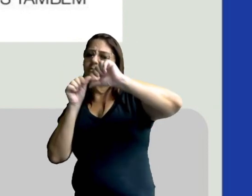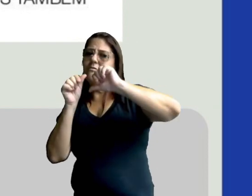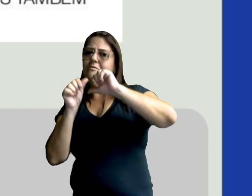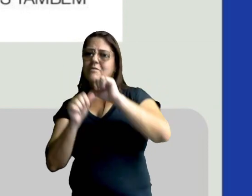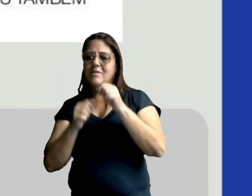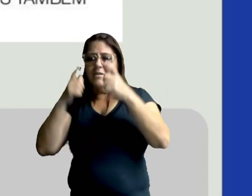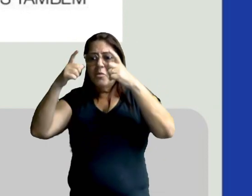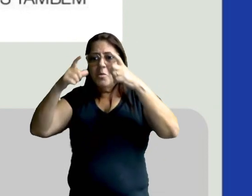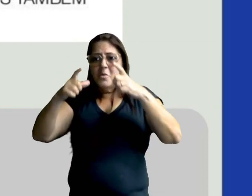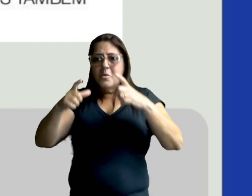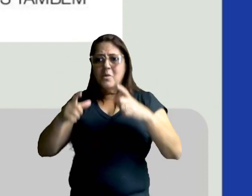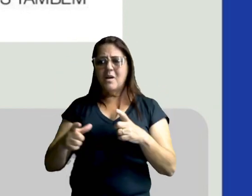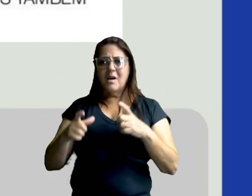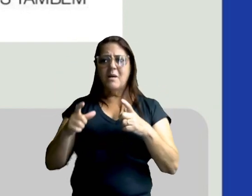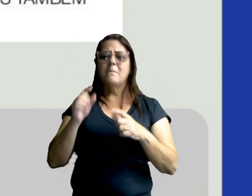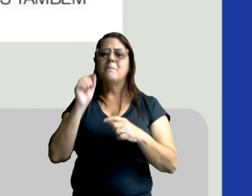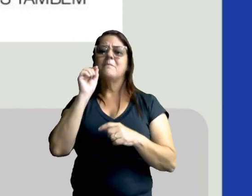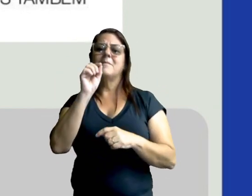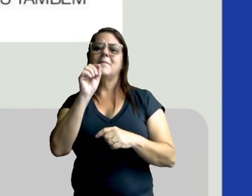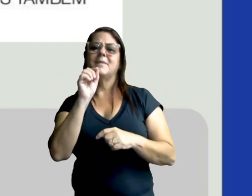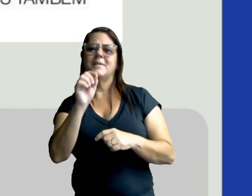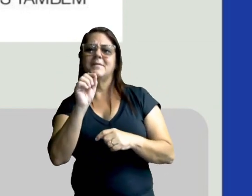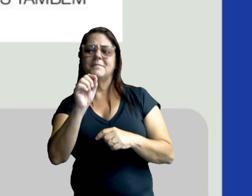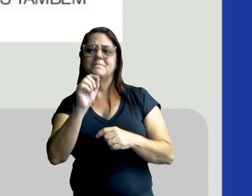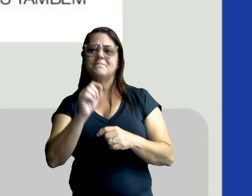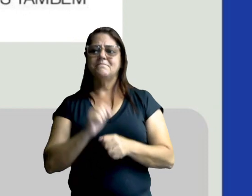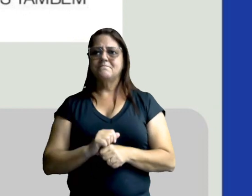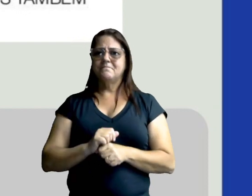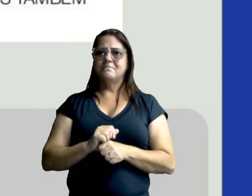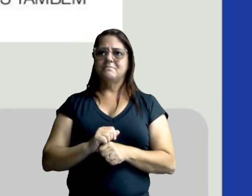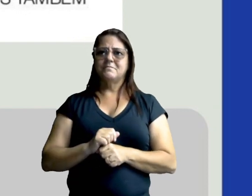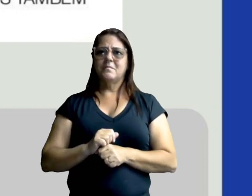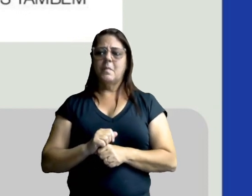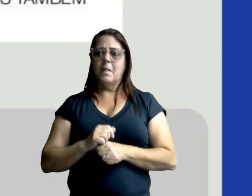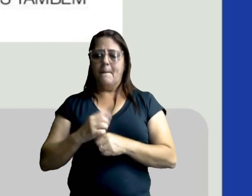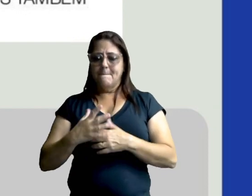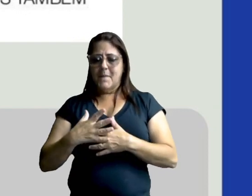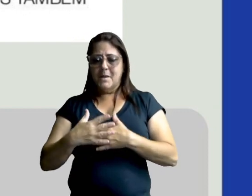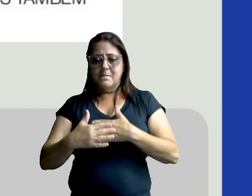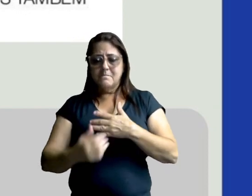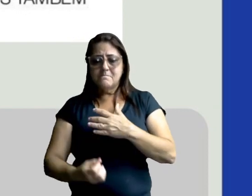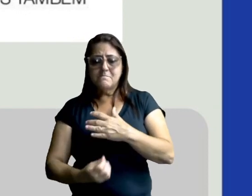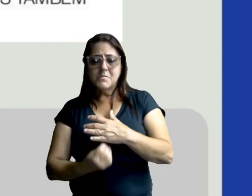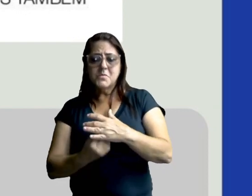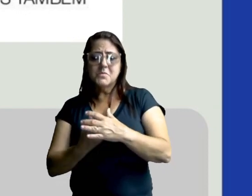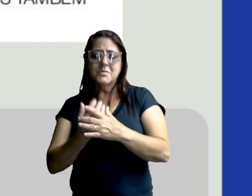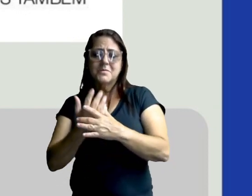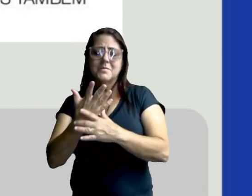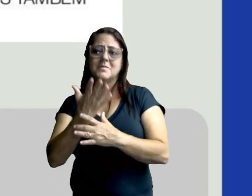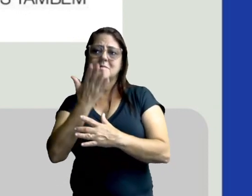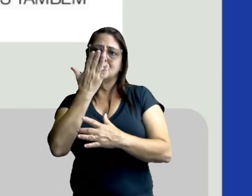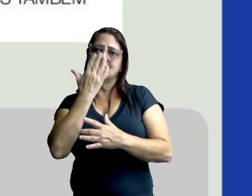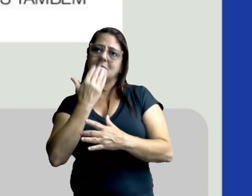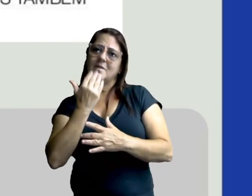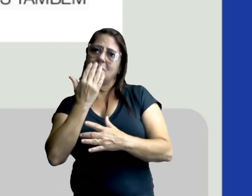Modificam o ambiente para quê? Para produzir